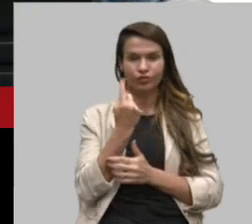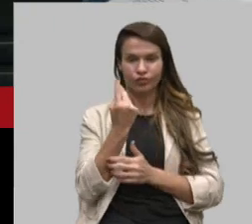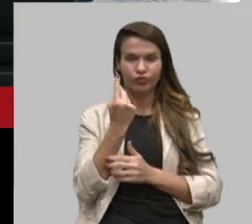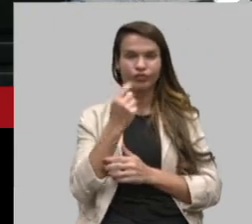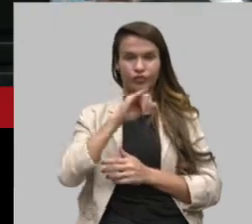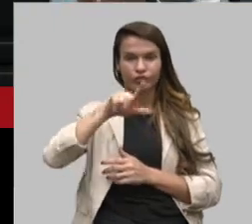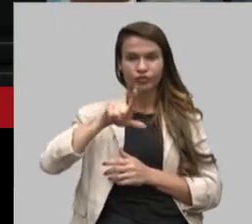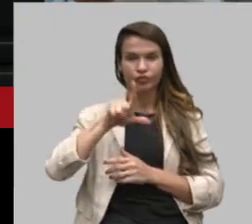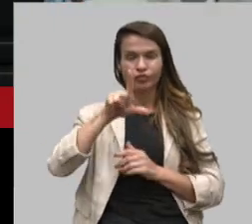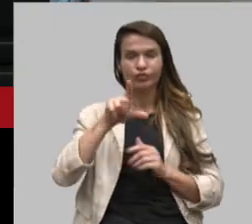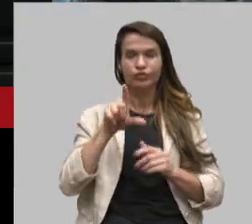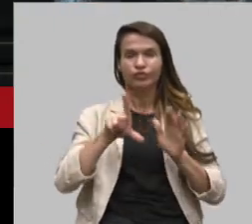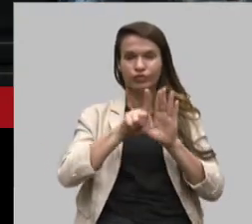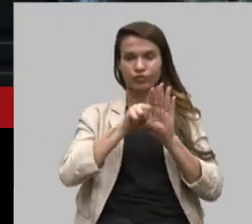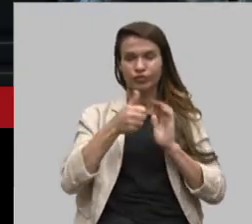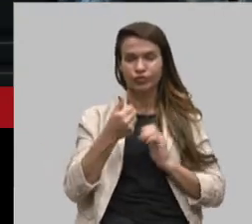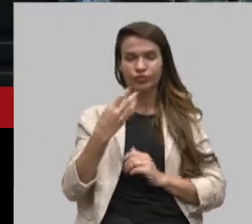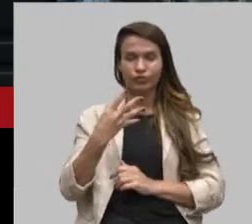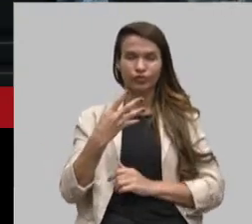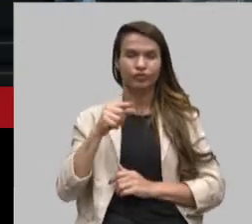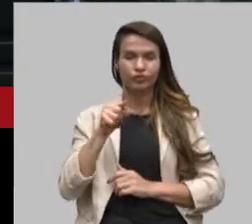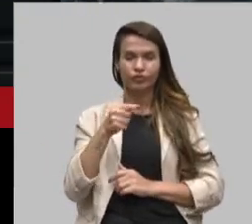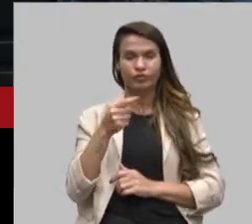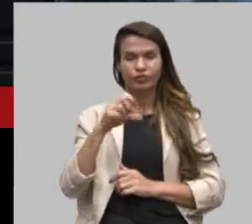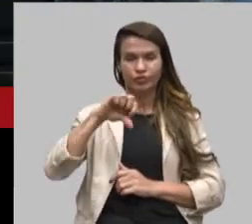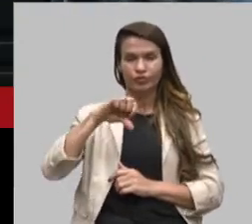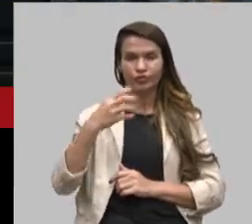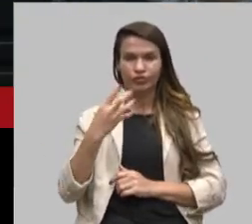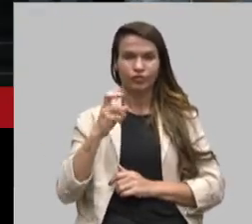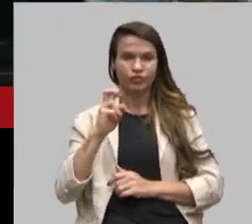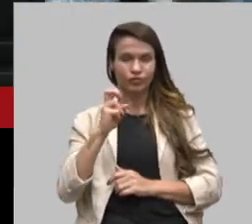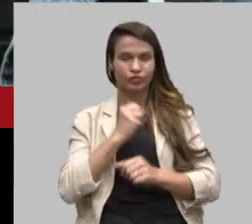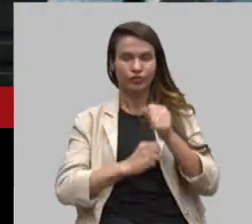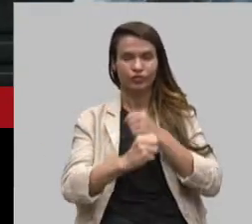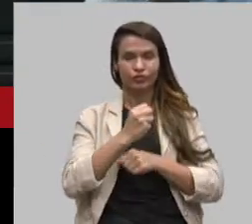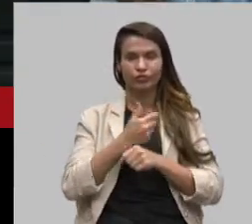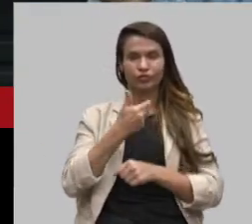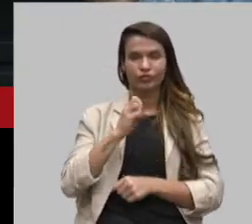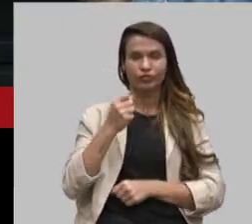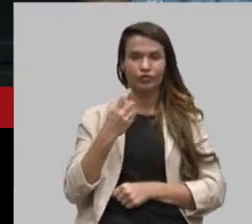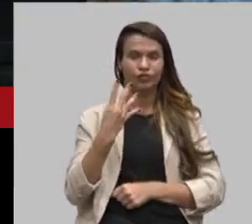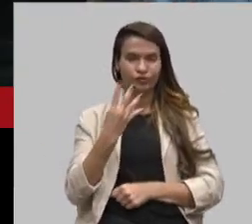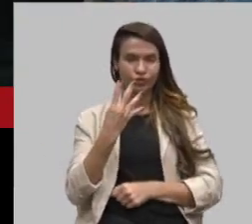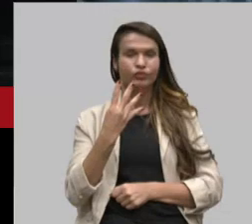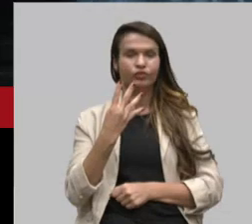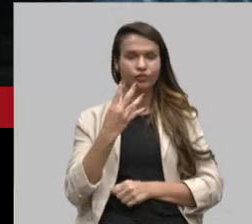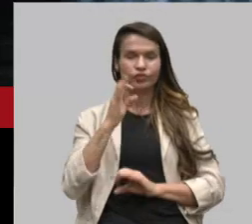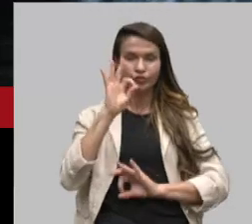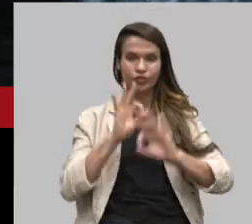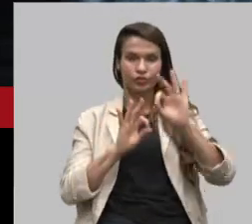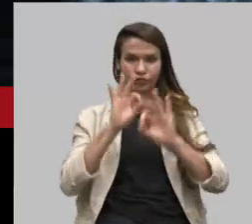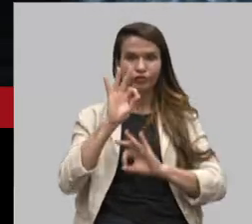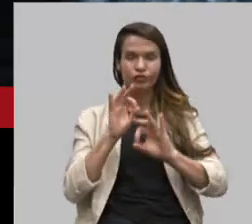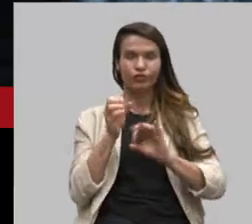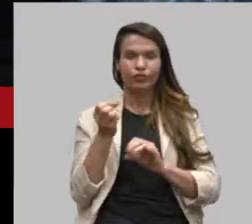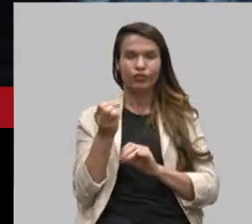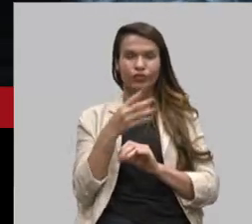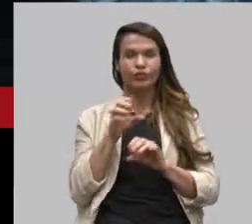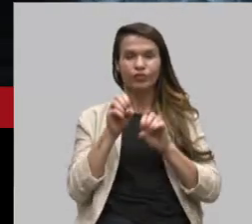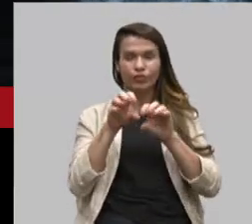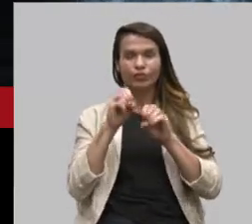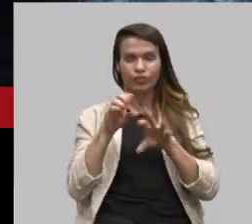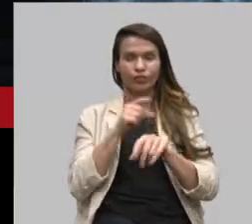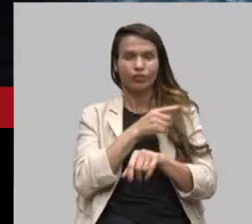lei 14.945 de 2024 reformula o novo ensino médio reestruturando a grade